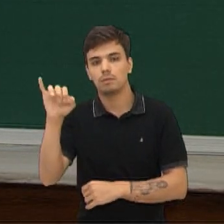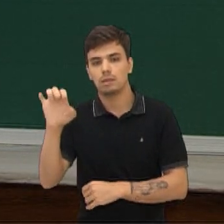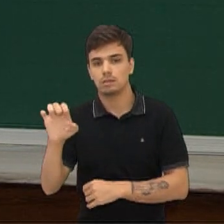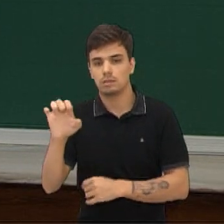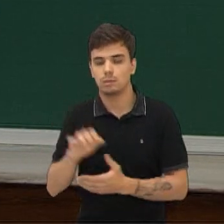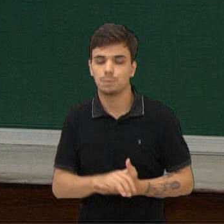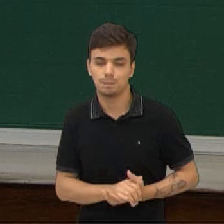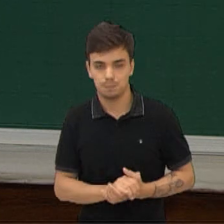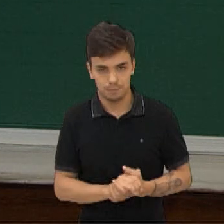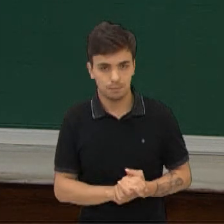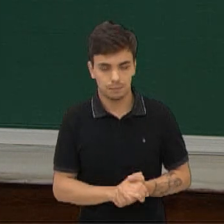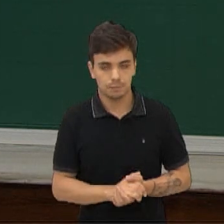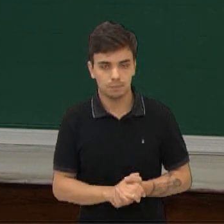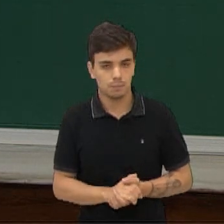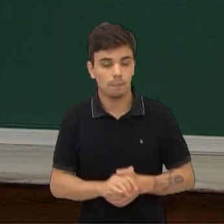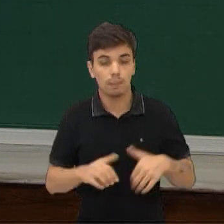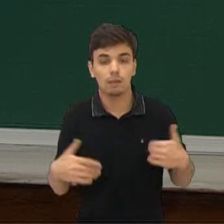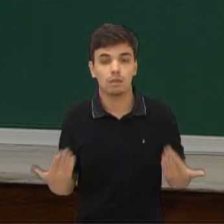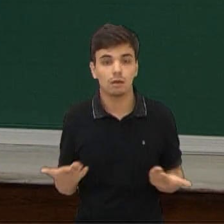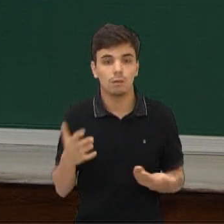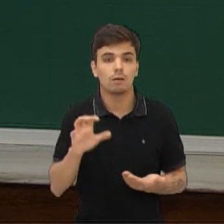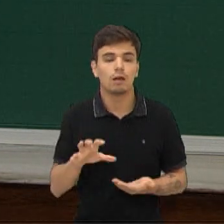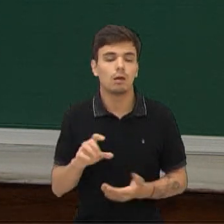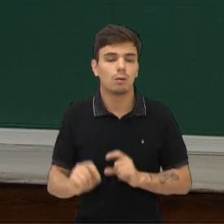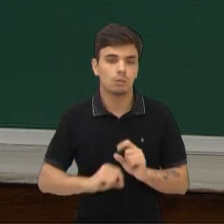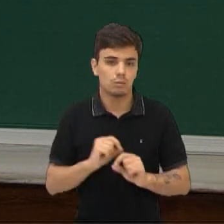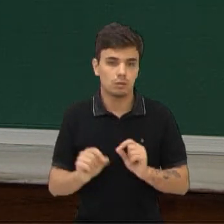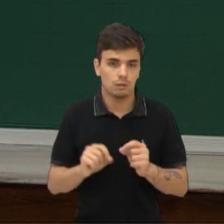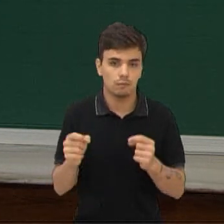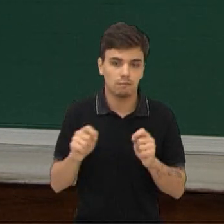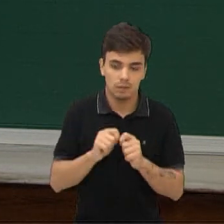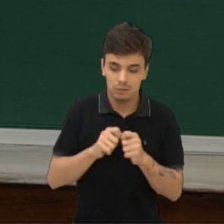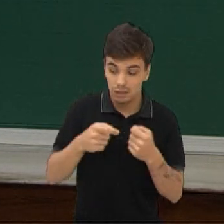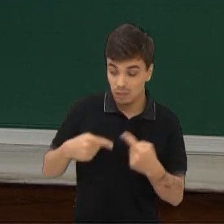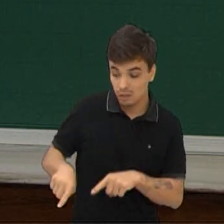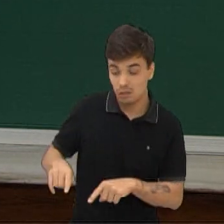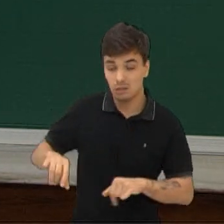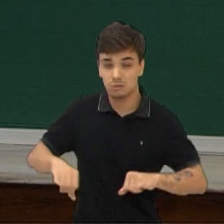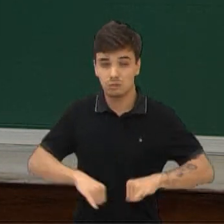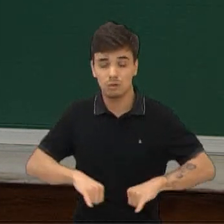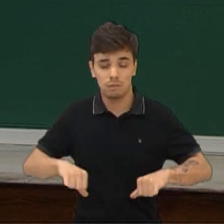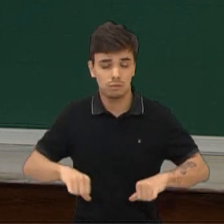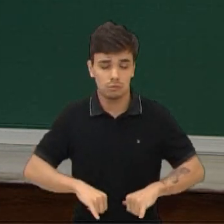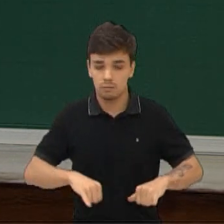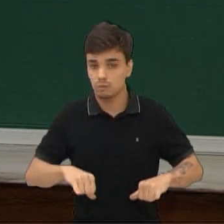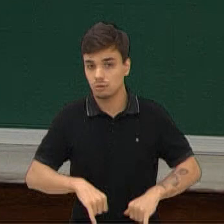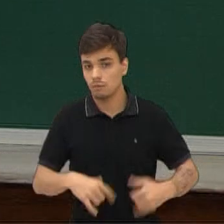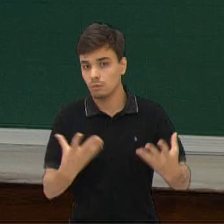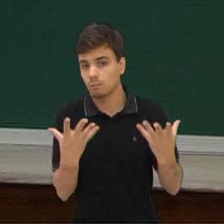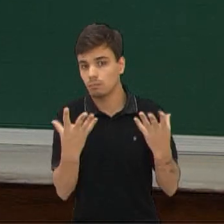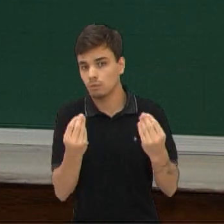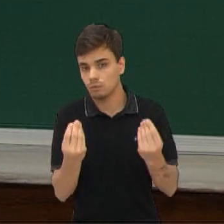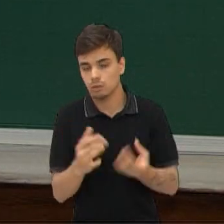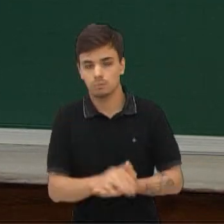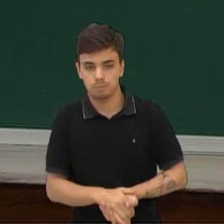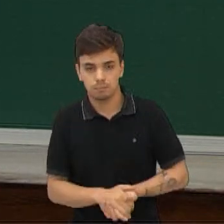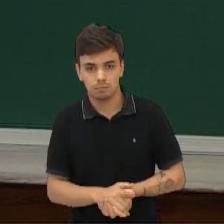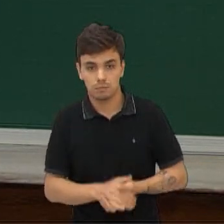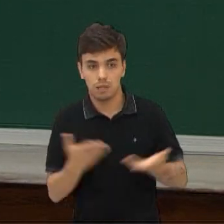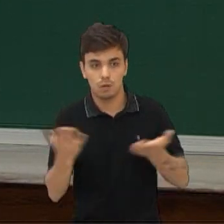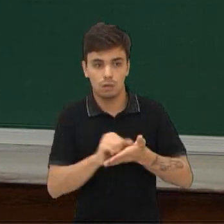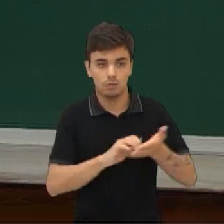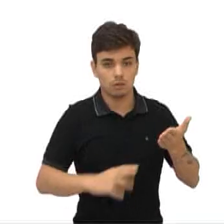cachorrinha, Pixie. Então, isso é que estava fazendo ela sofrer e sofrer muito. O